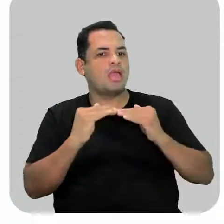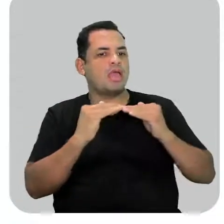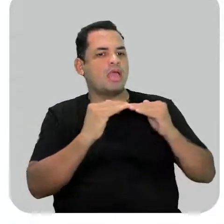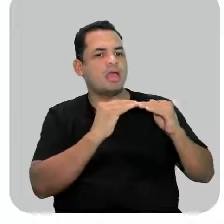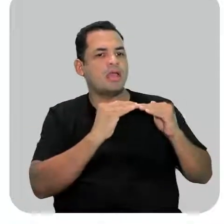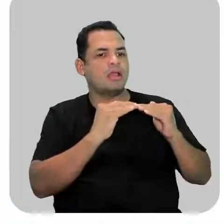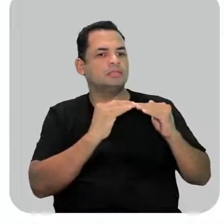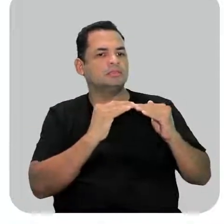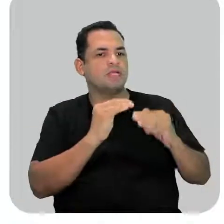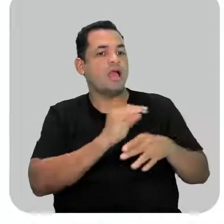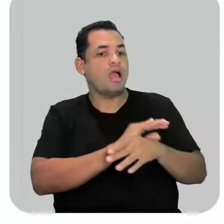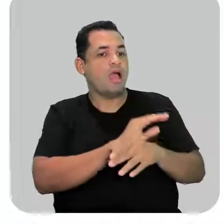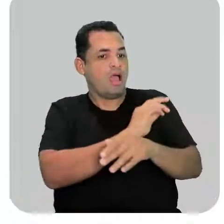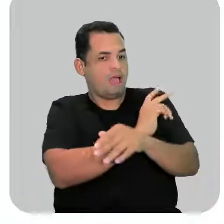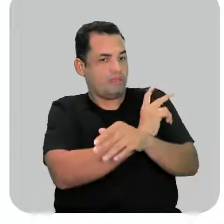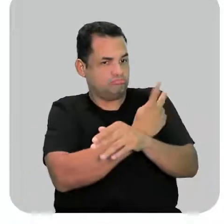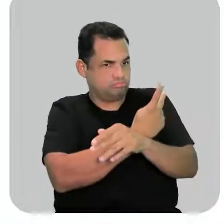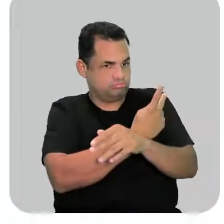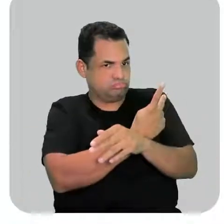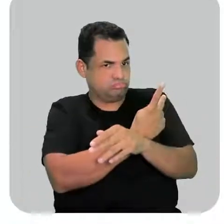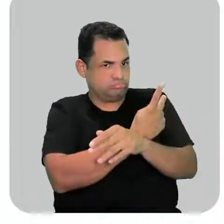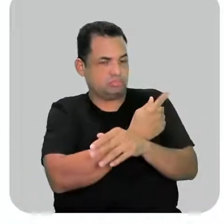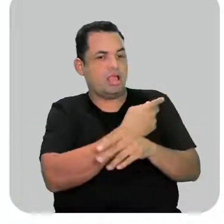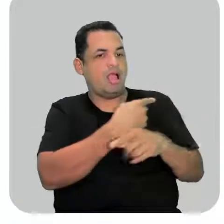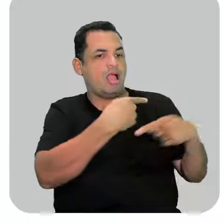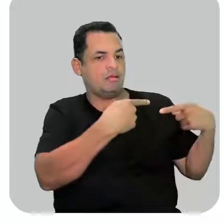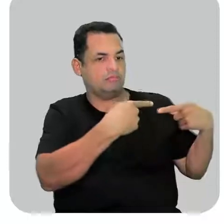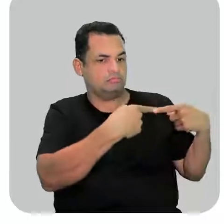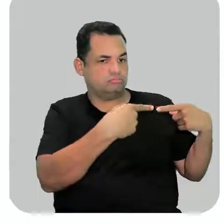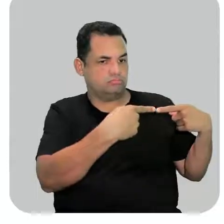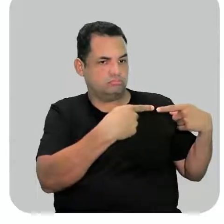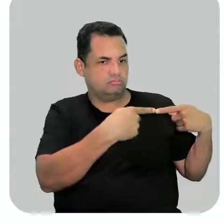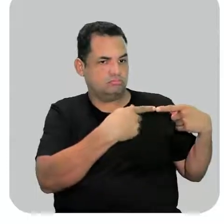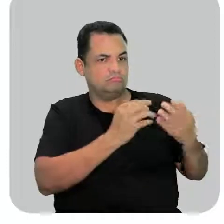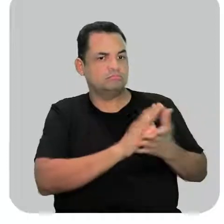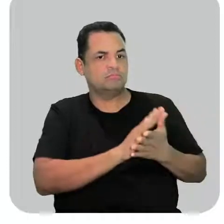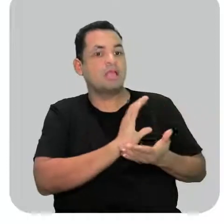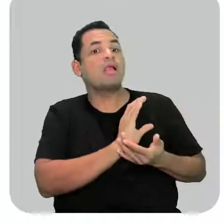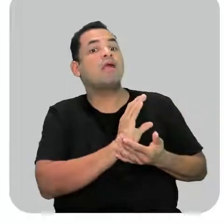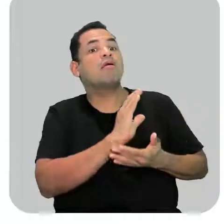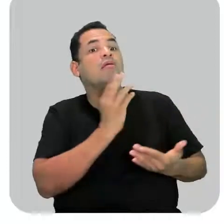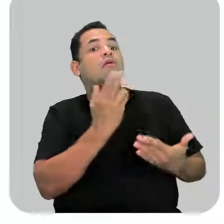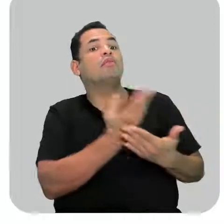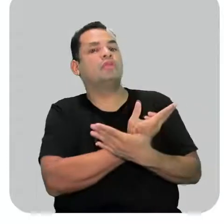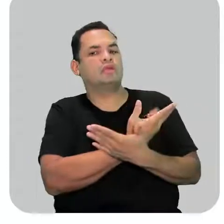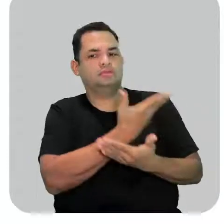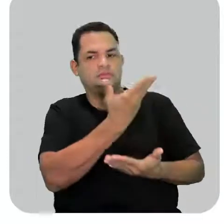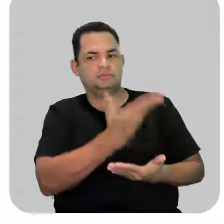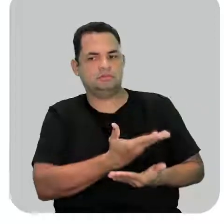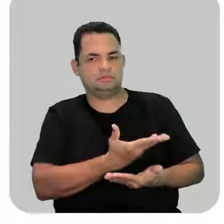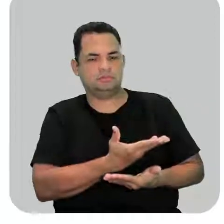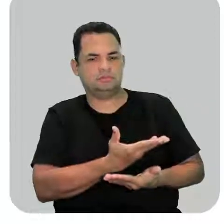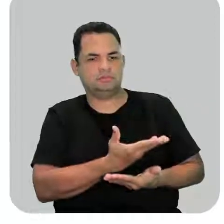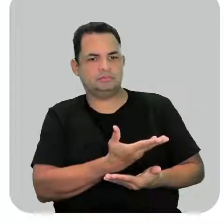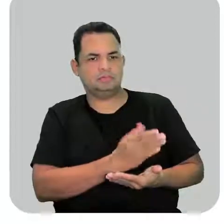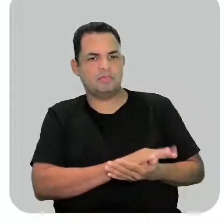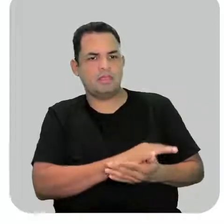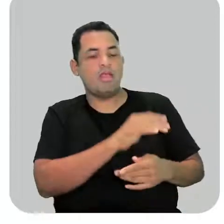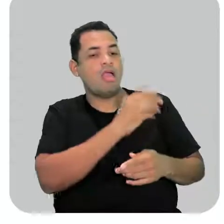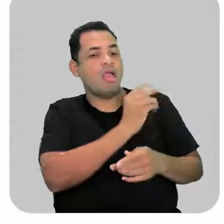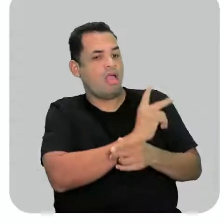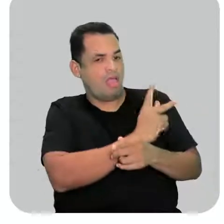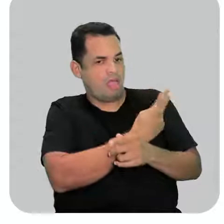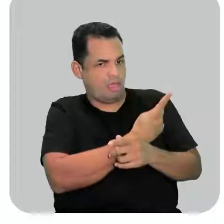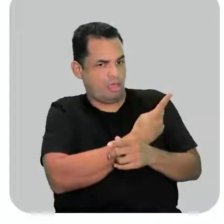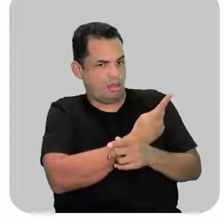está aqui, ligado com o hidrogênio. O que vai acontecer? Esse hidrogênio aqui que